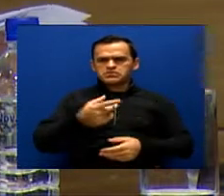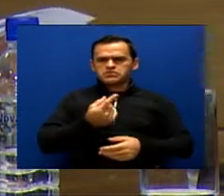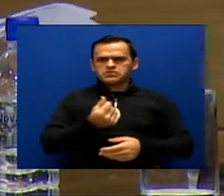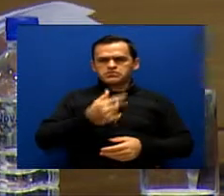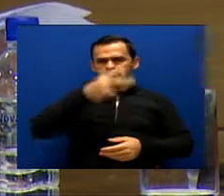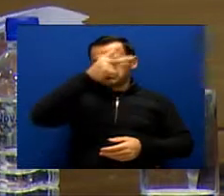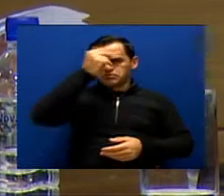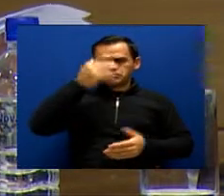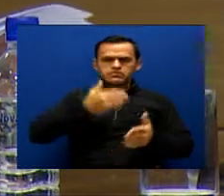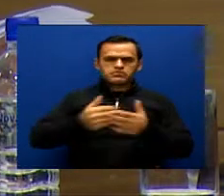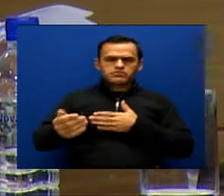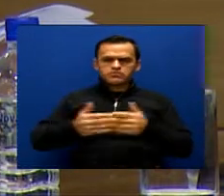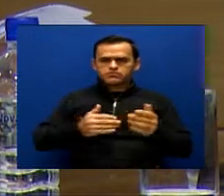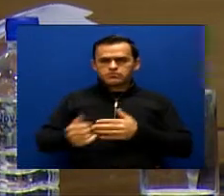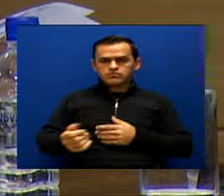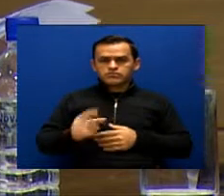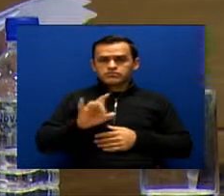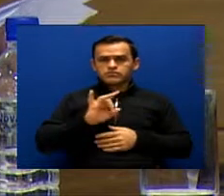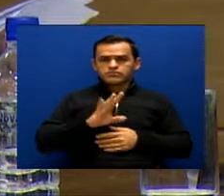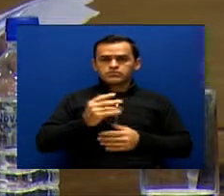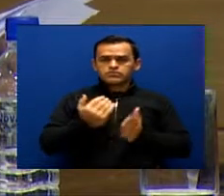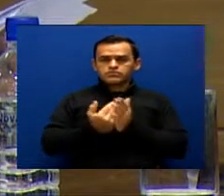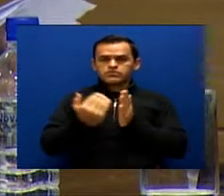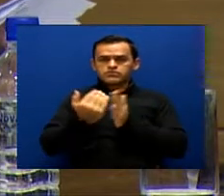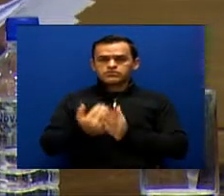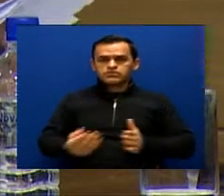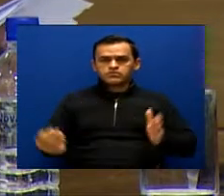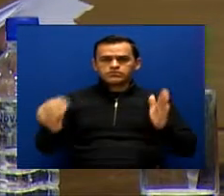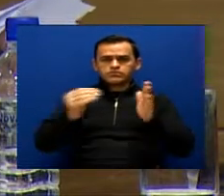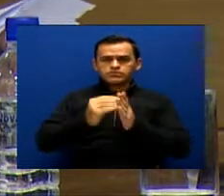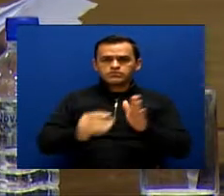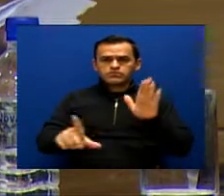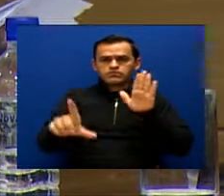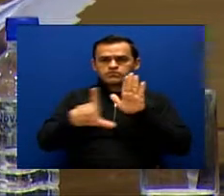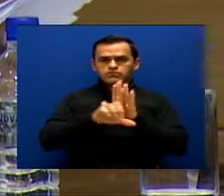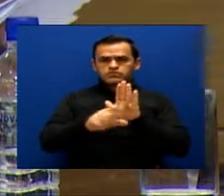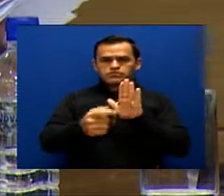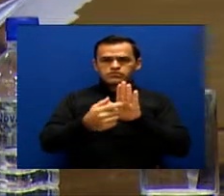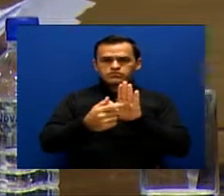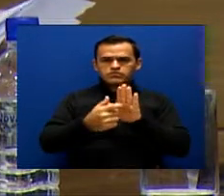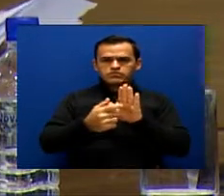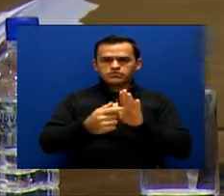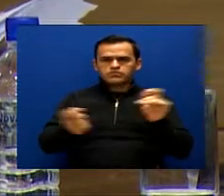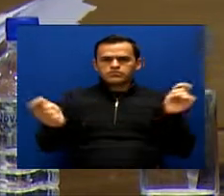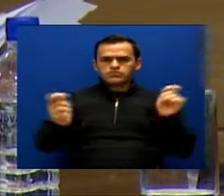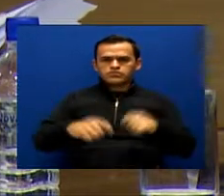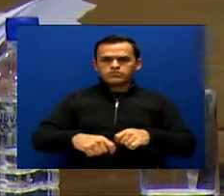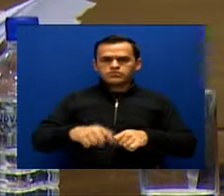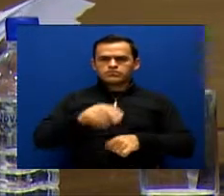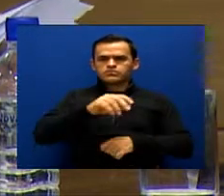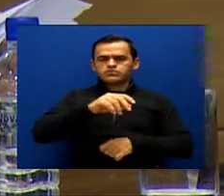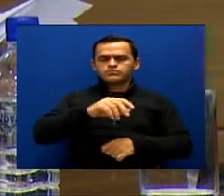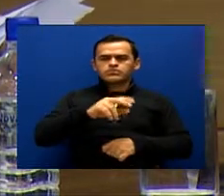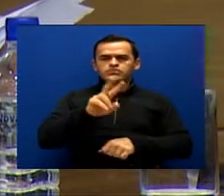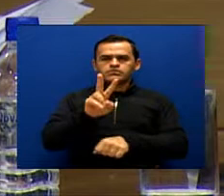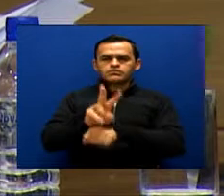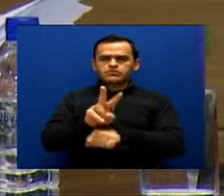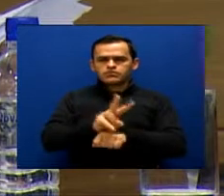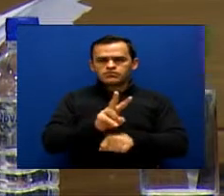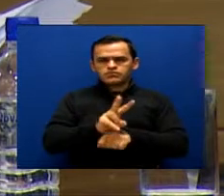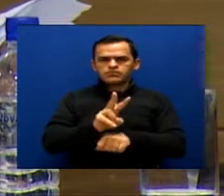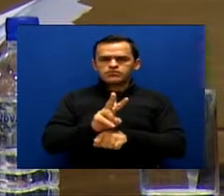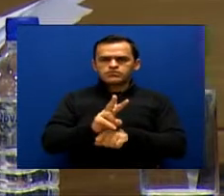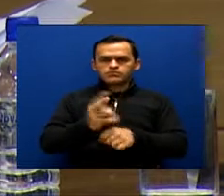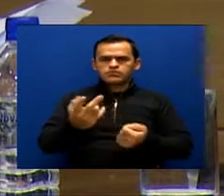andamento do serviço. Só estamos acrescentando dentro da lei, né, a condição que os inspetores também façam parte